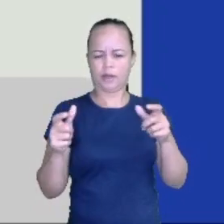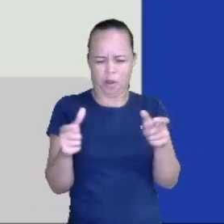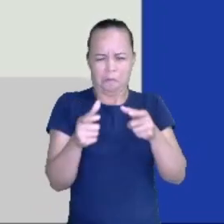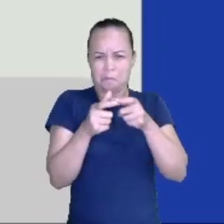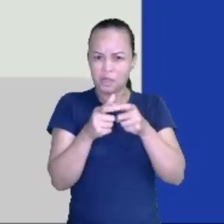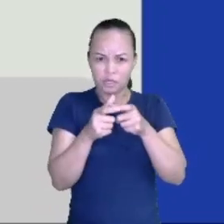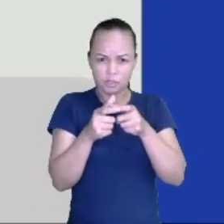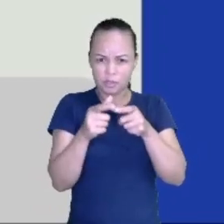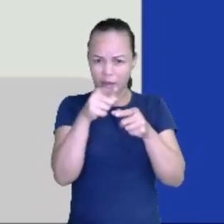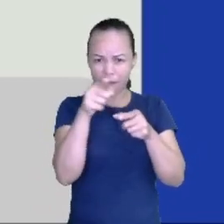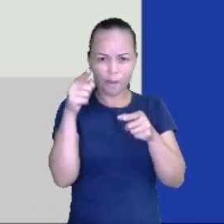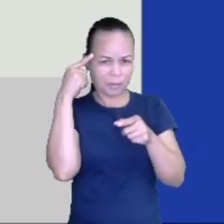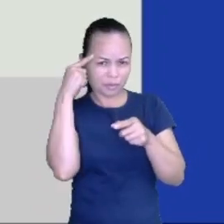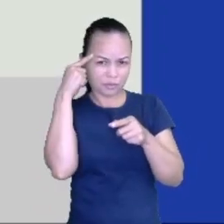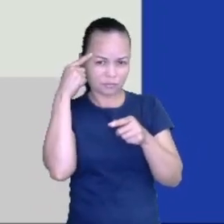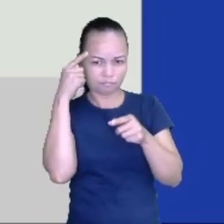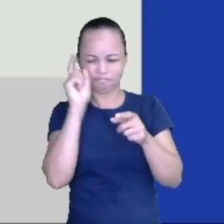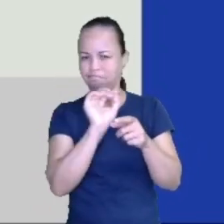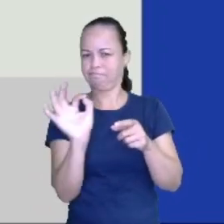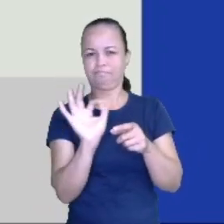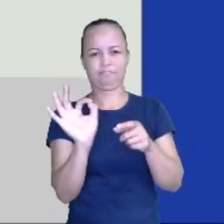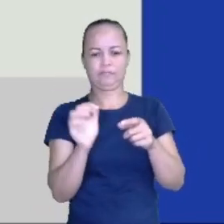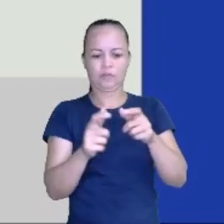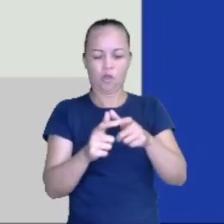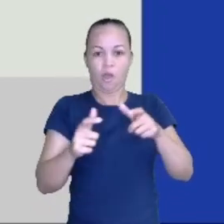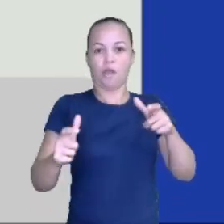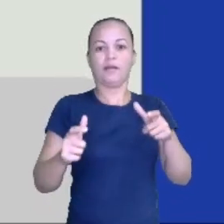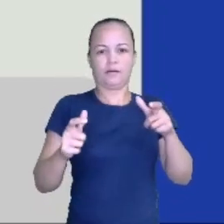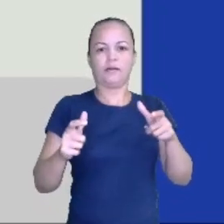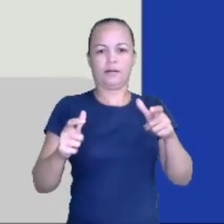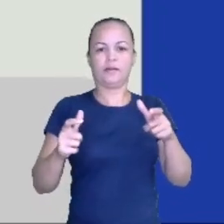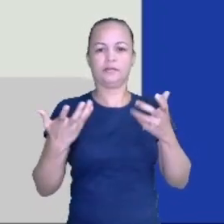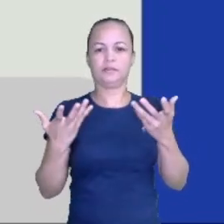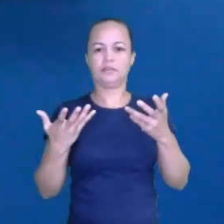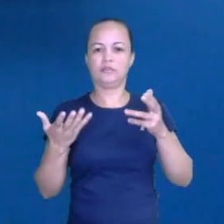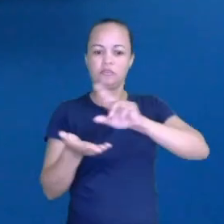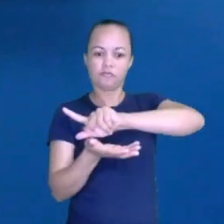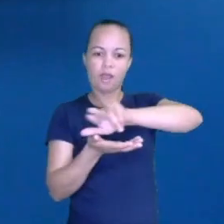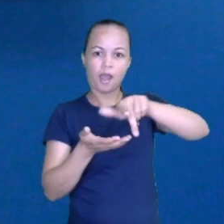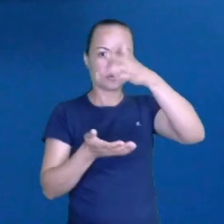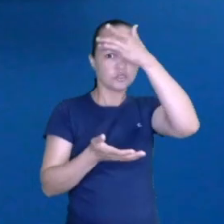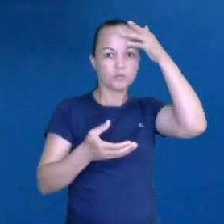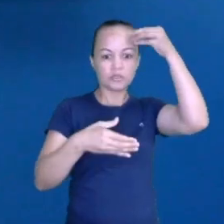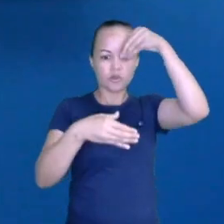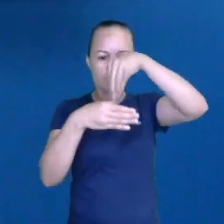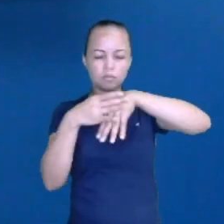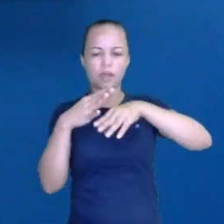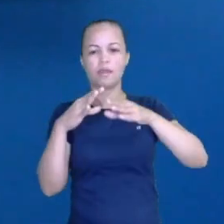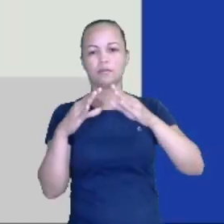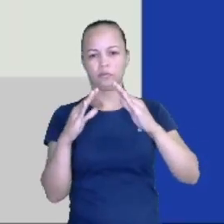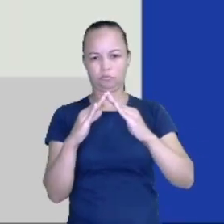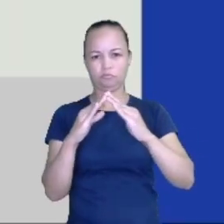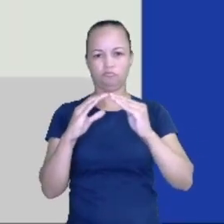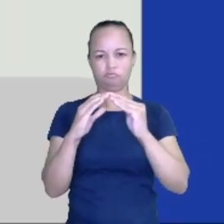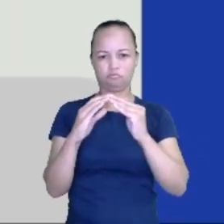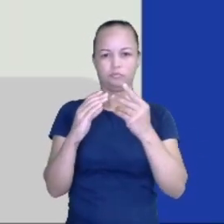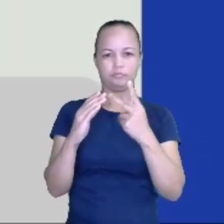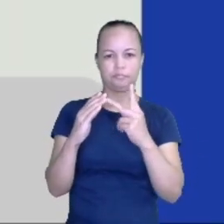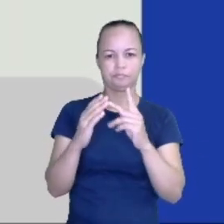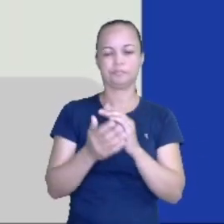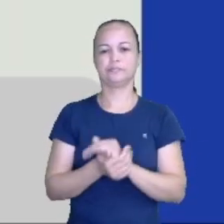é pequenininhas? Não, são enormes, são moradias dos índios e geralmente mora muita gente dentro dela.